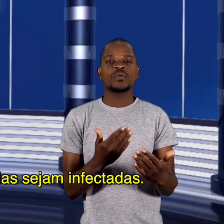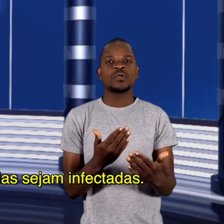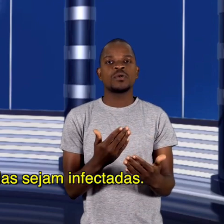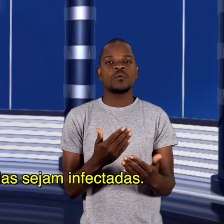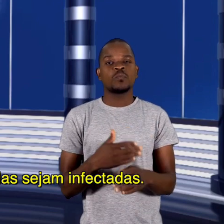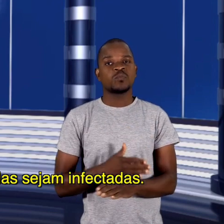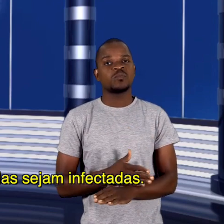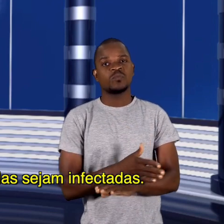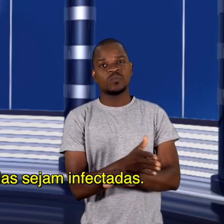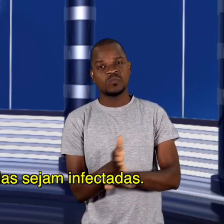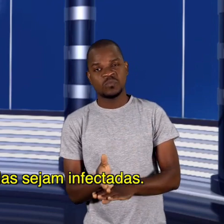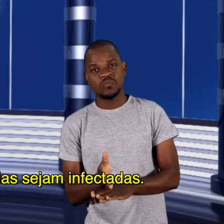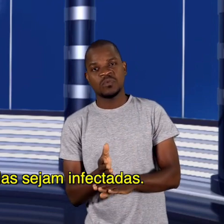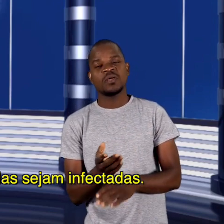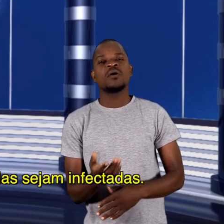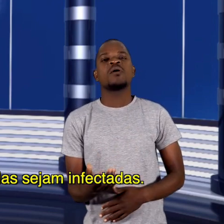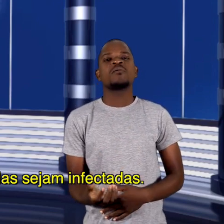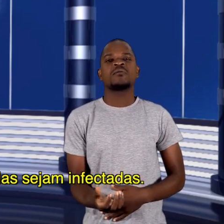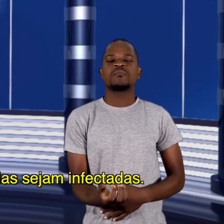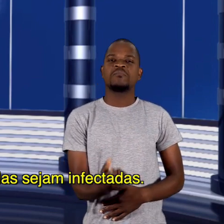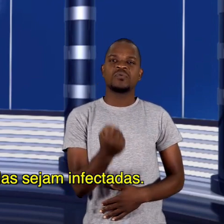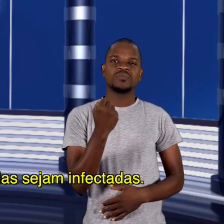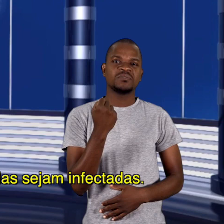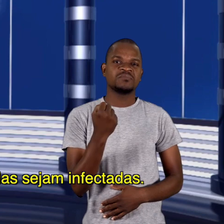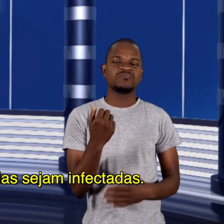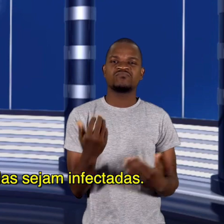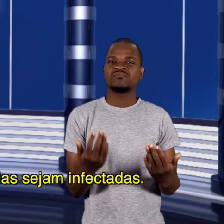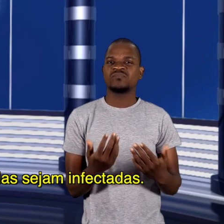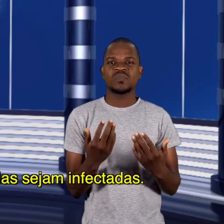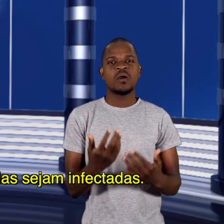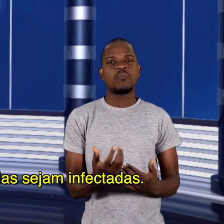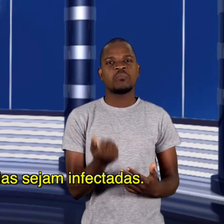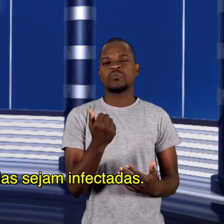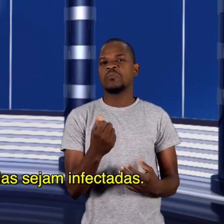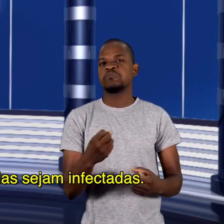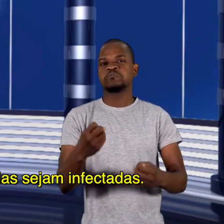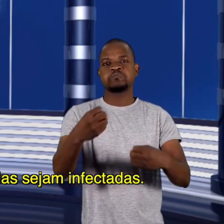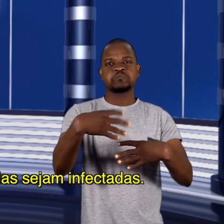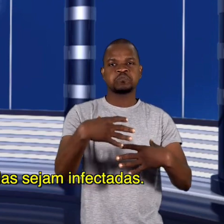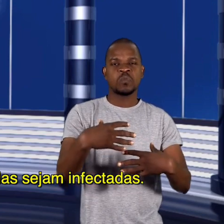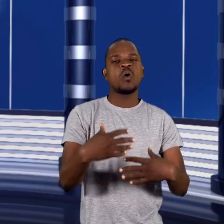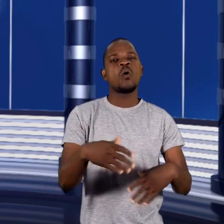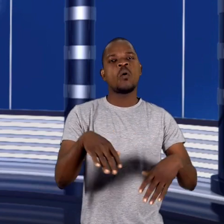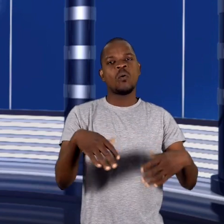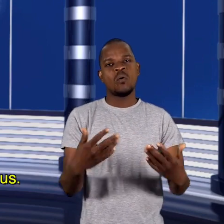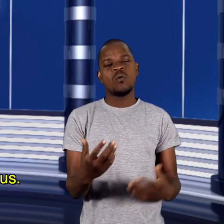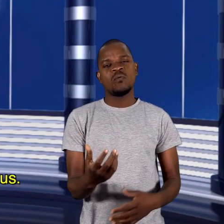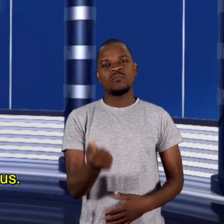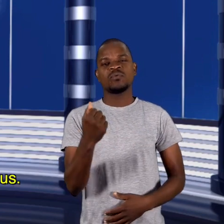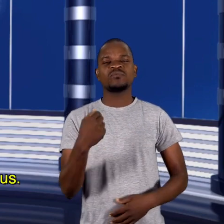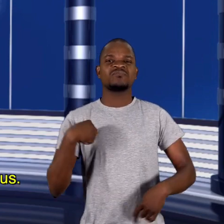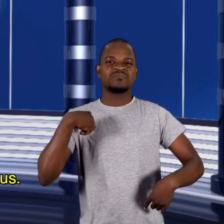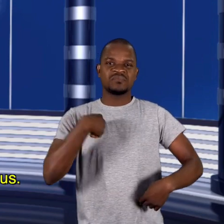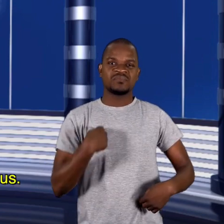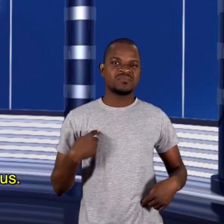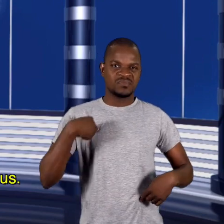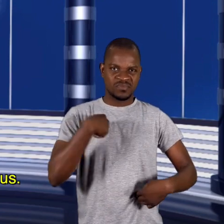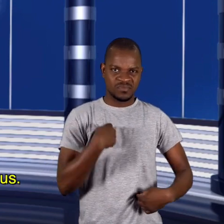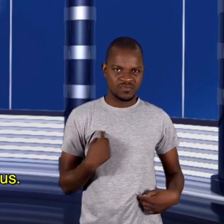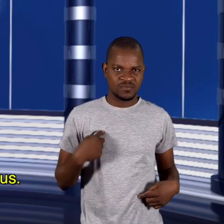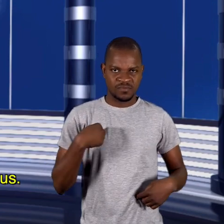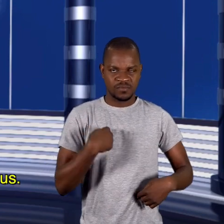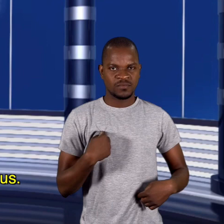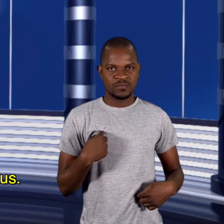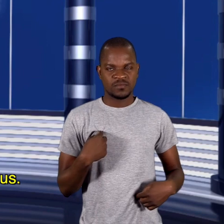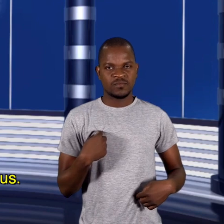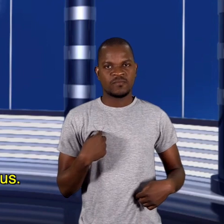atacadas ou não sei não sei qual a expressão afetadas exatamente muito obrigado que sejam afetadas para essas pandemias é